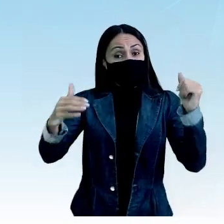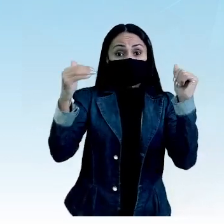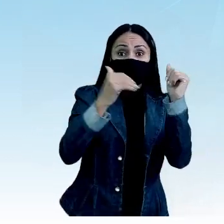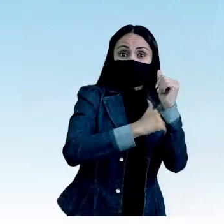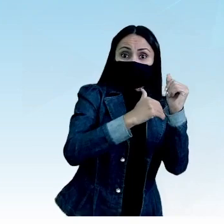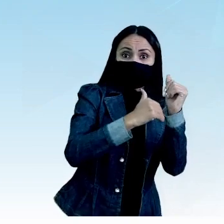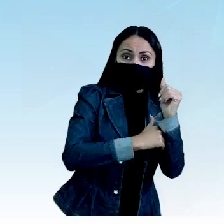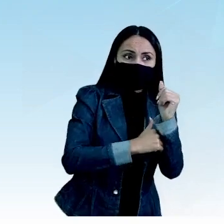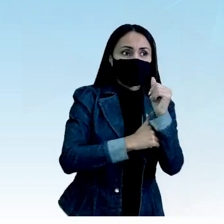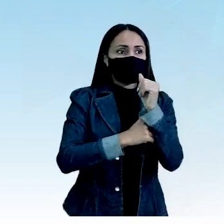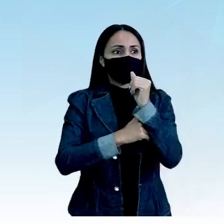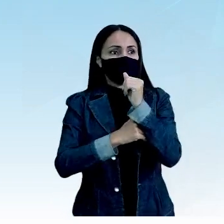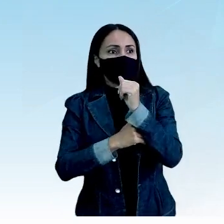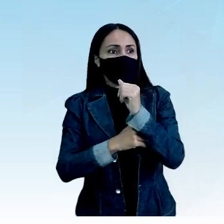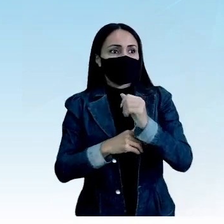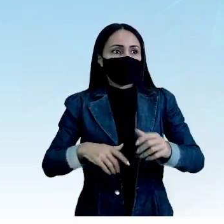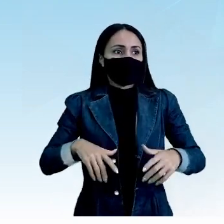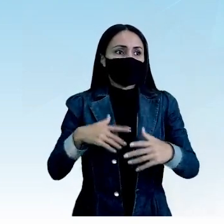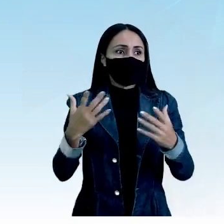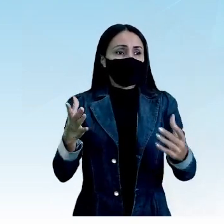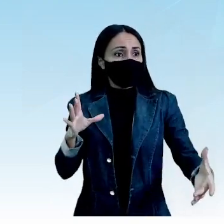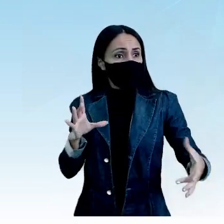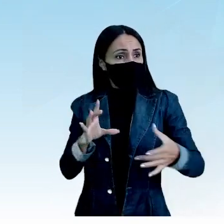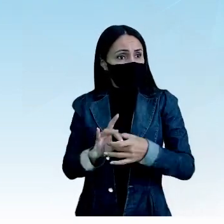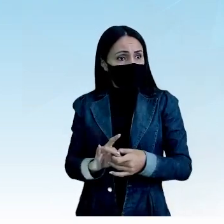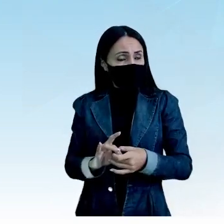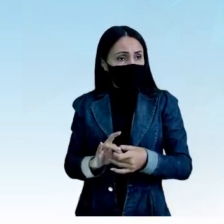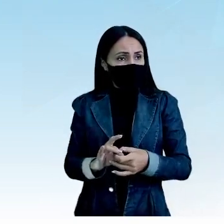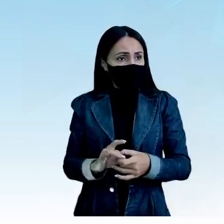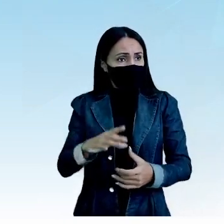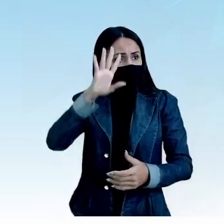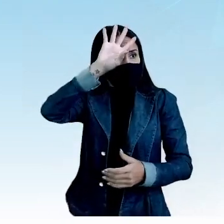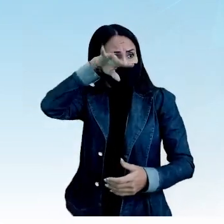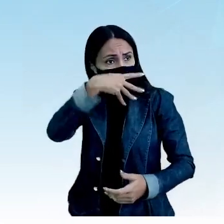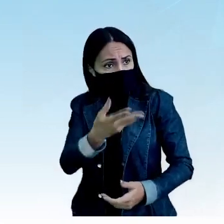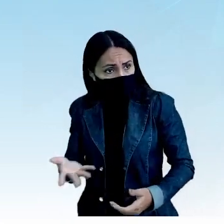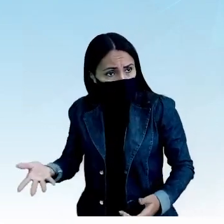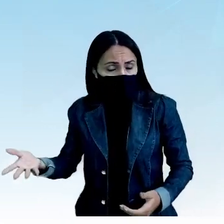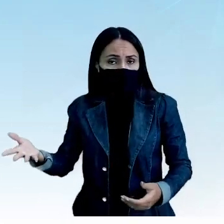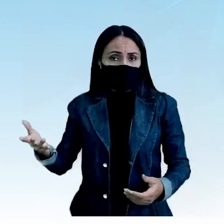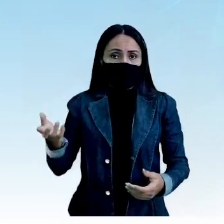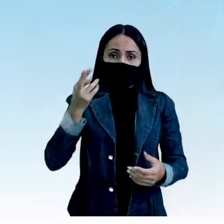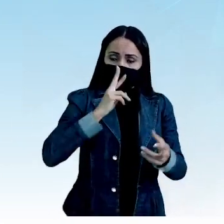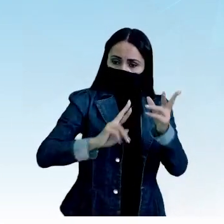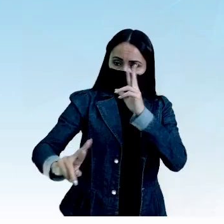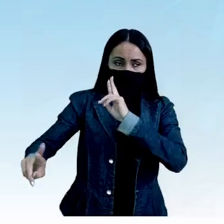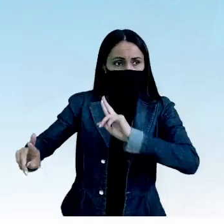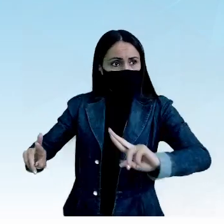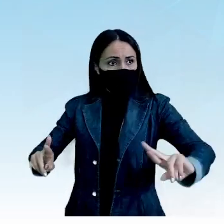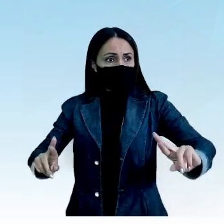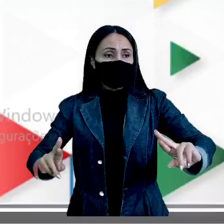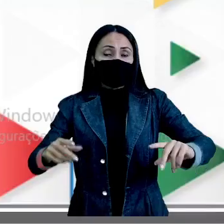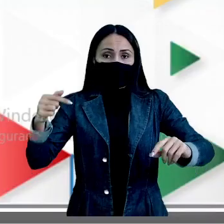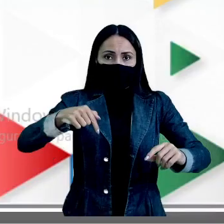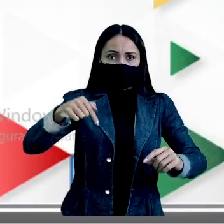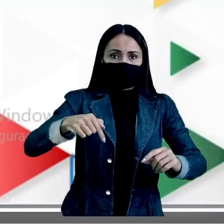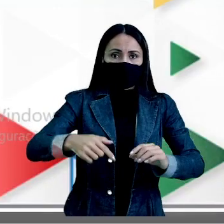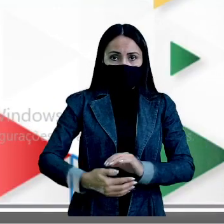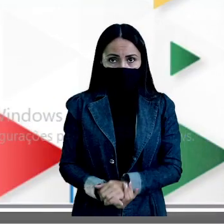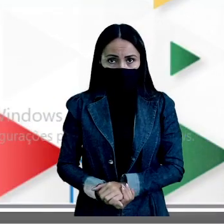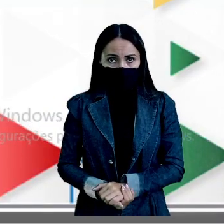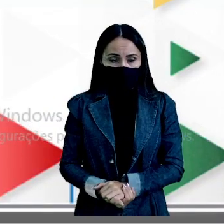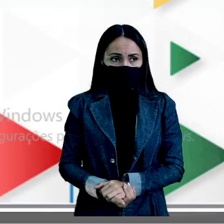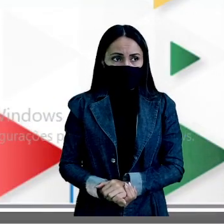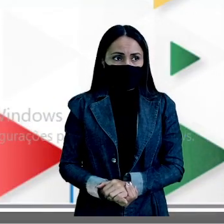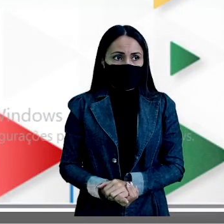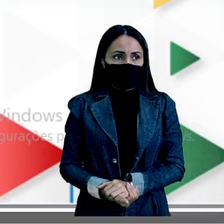até a gente, que estão ligados ao candomblé, que estão ligados a algumas expressões religiosas daqui da nossa terra. E aqui nós temos o quê?